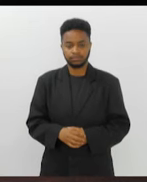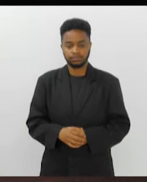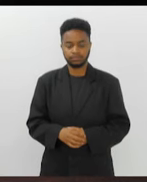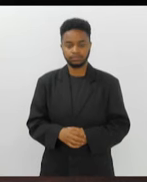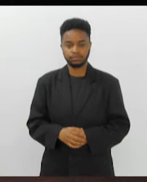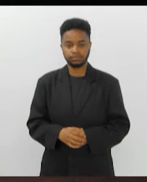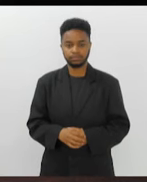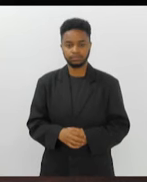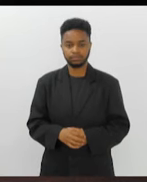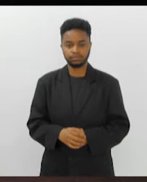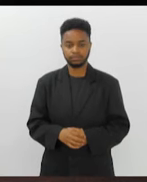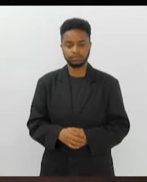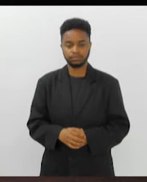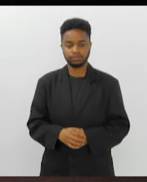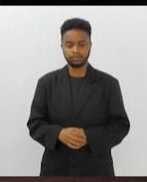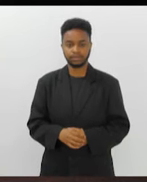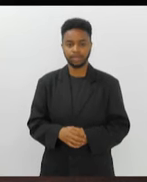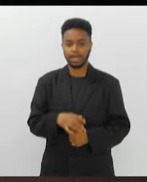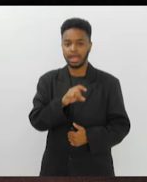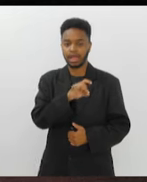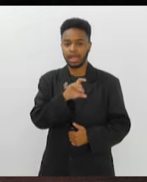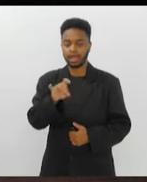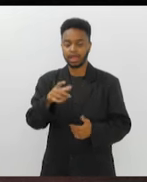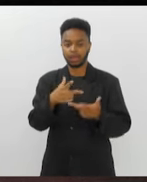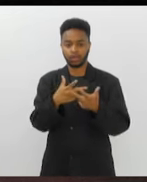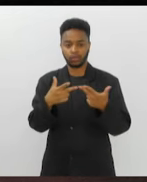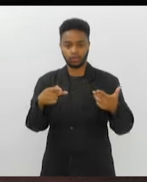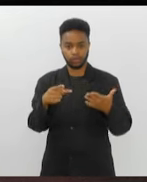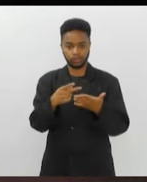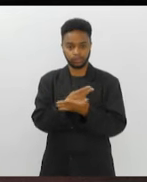Cada mergulho, um flash.